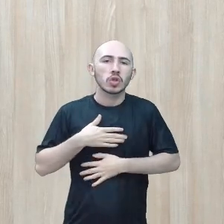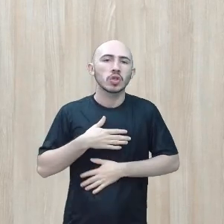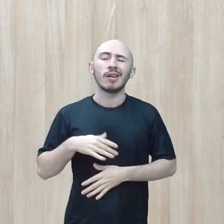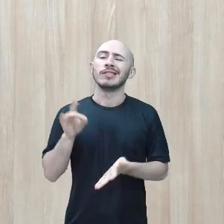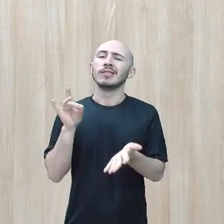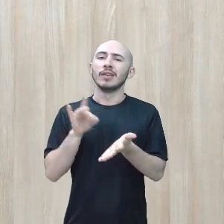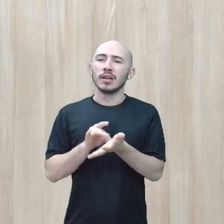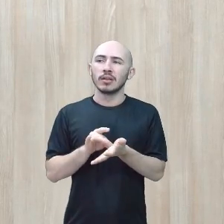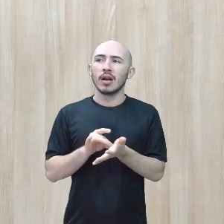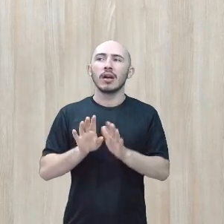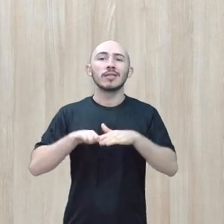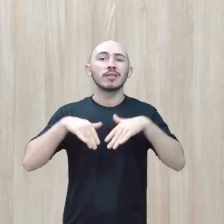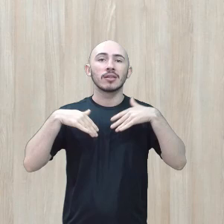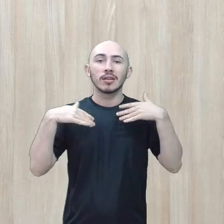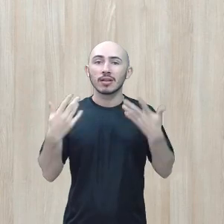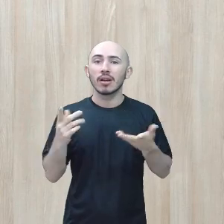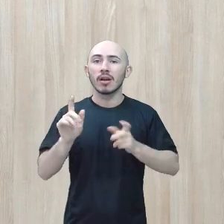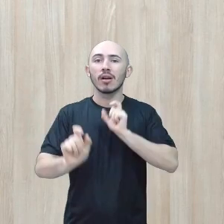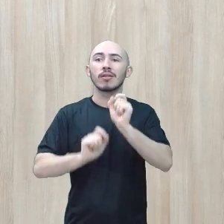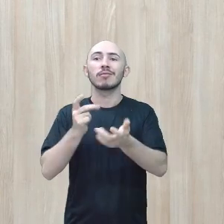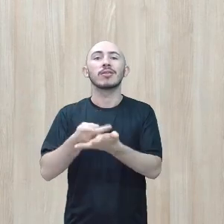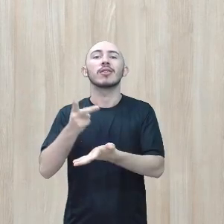banda passou várias